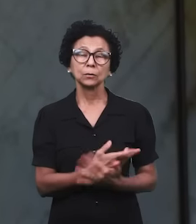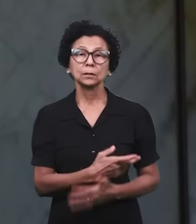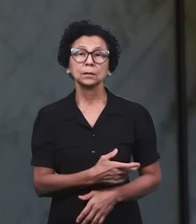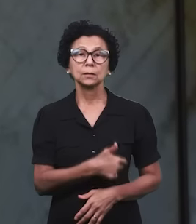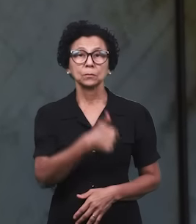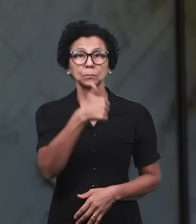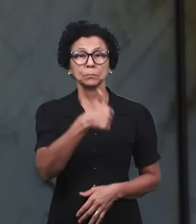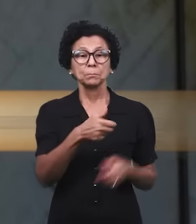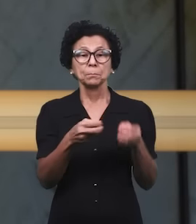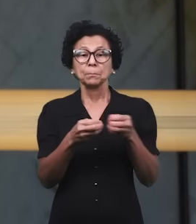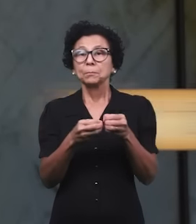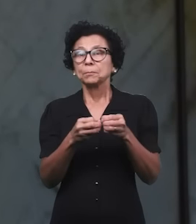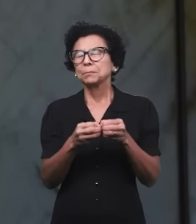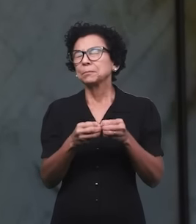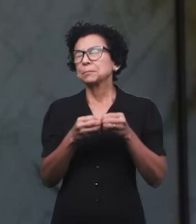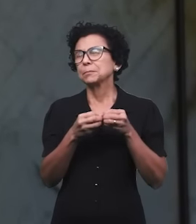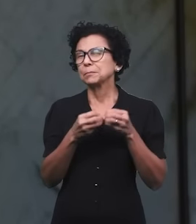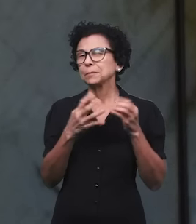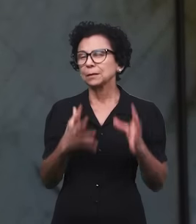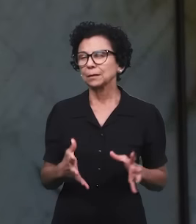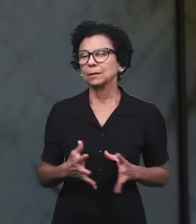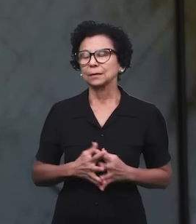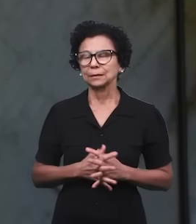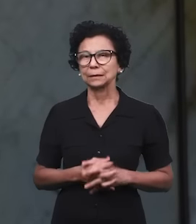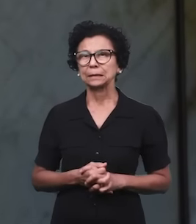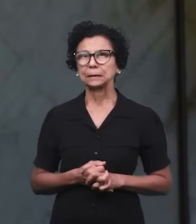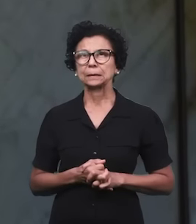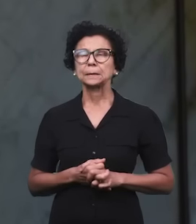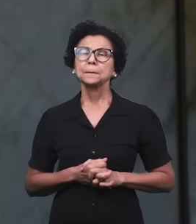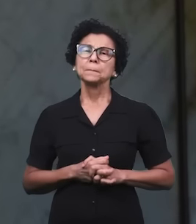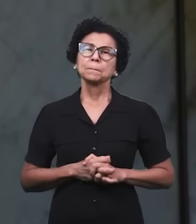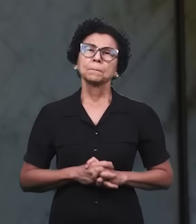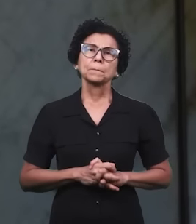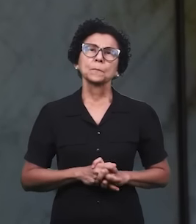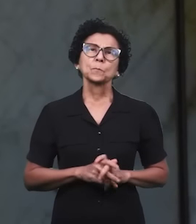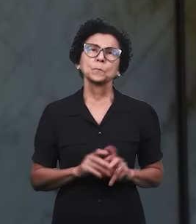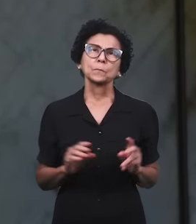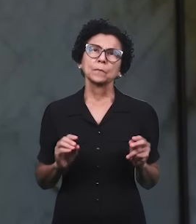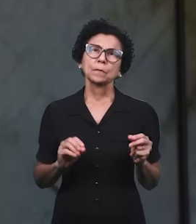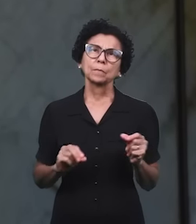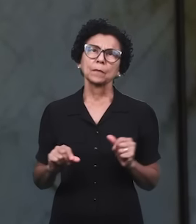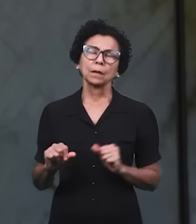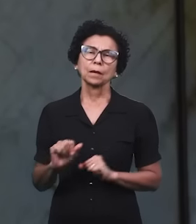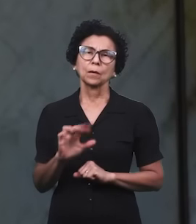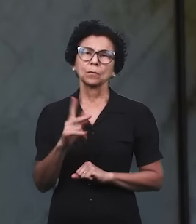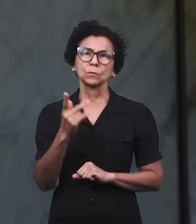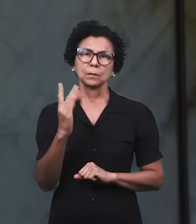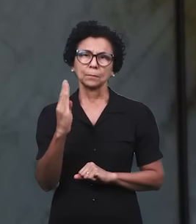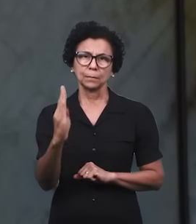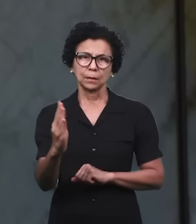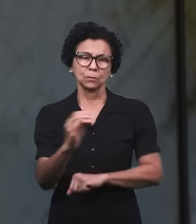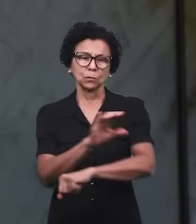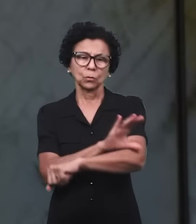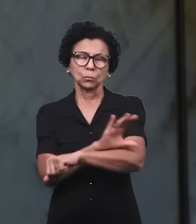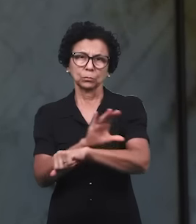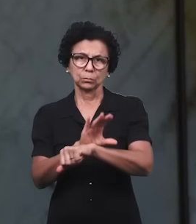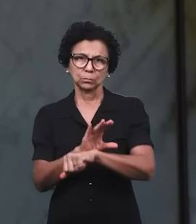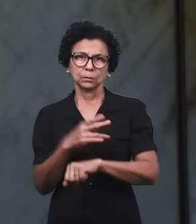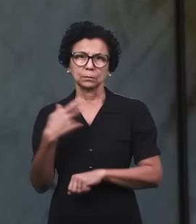primeiro sinal. Nós vamos citar aqui que na cultura, né, dos hebreus, nós